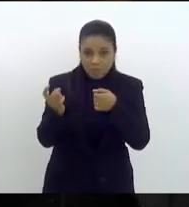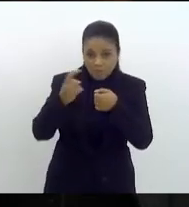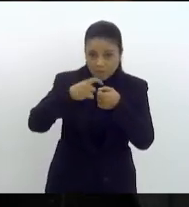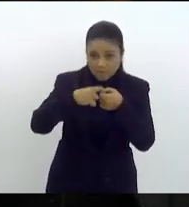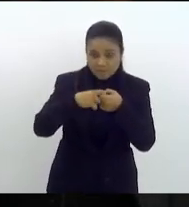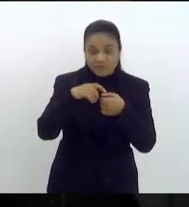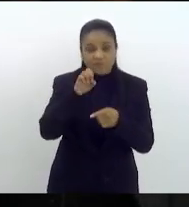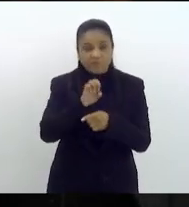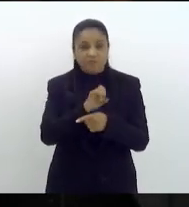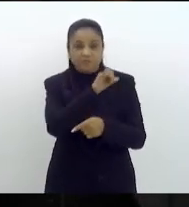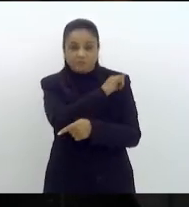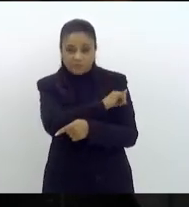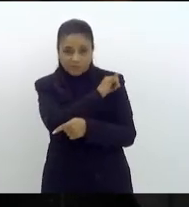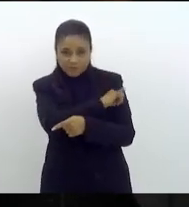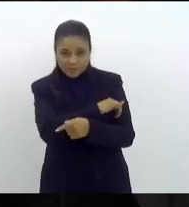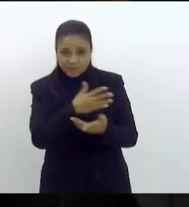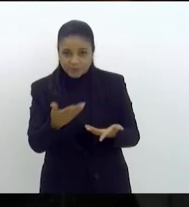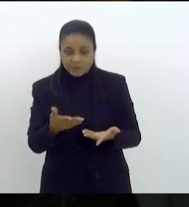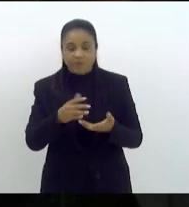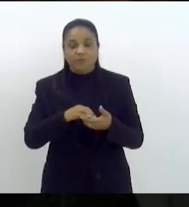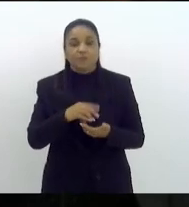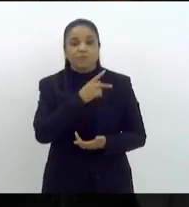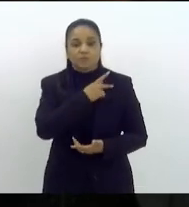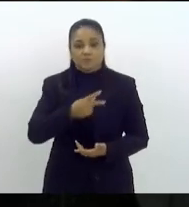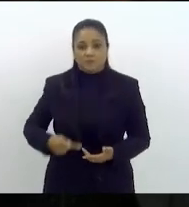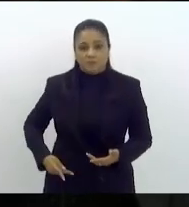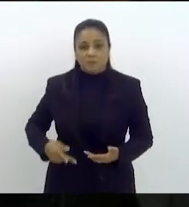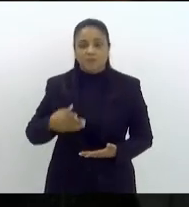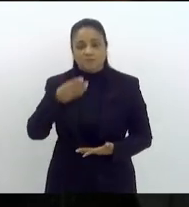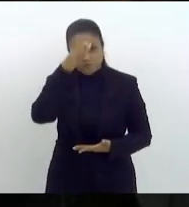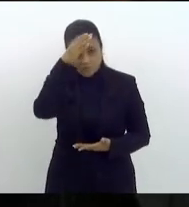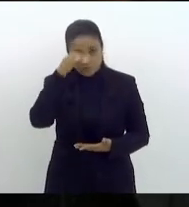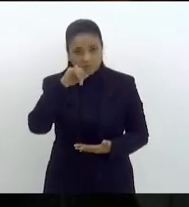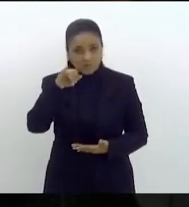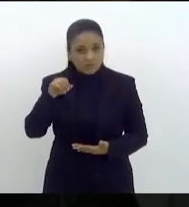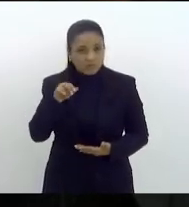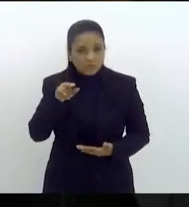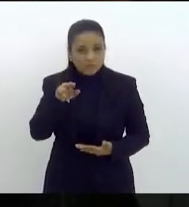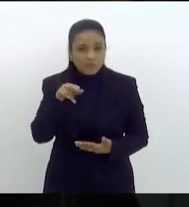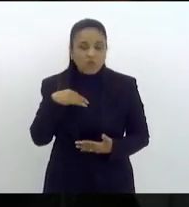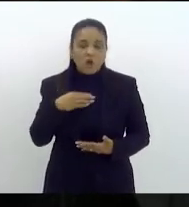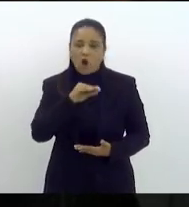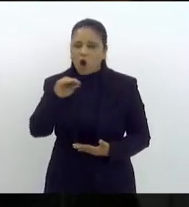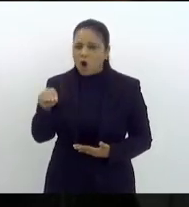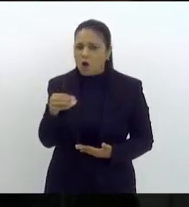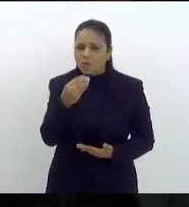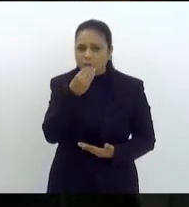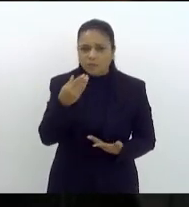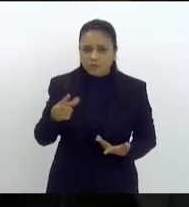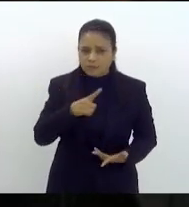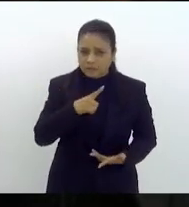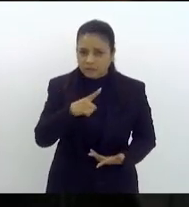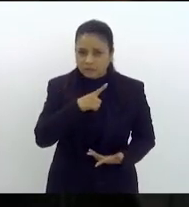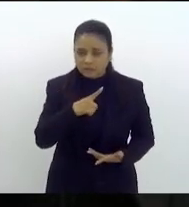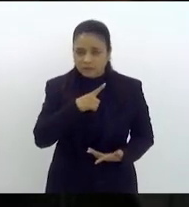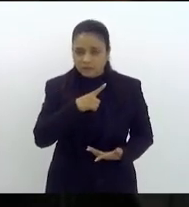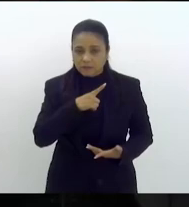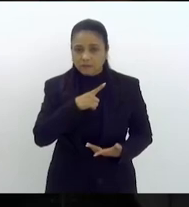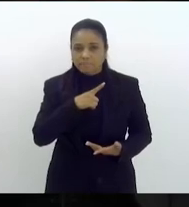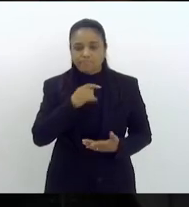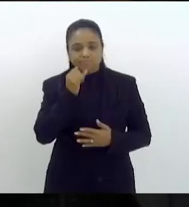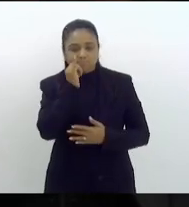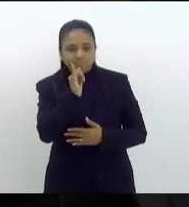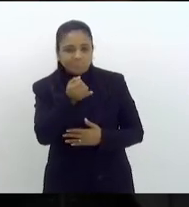Janeiro senhora Presidente tive a oportunidade de ser